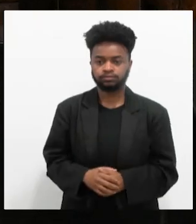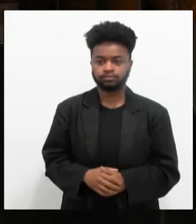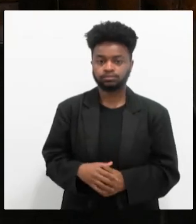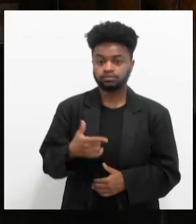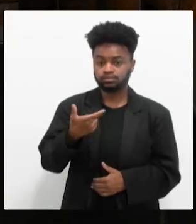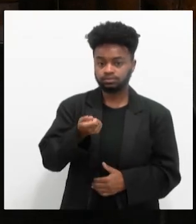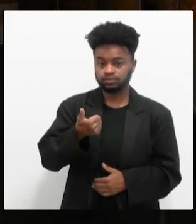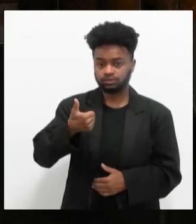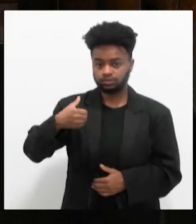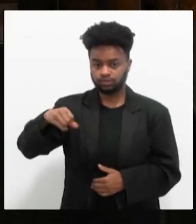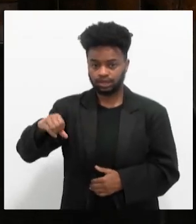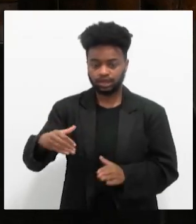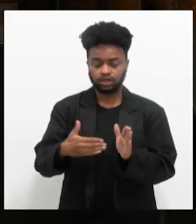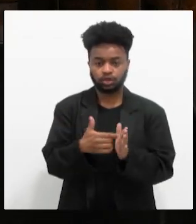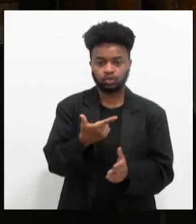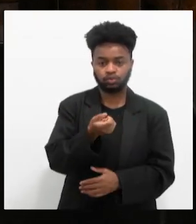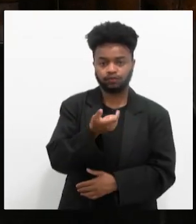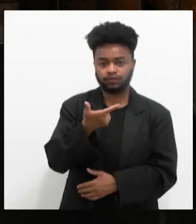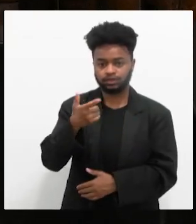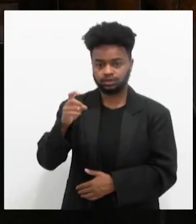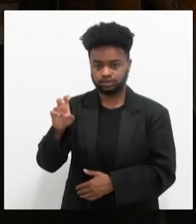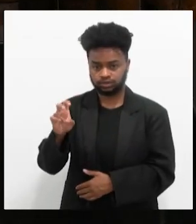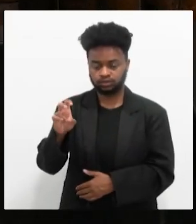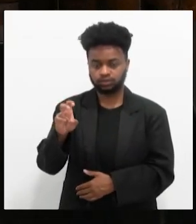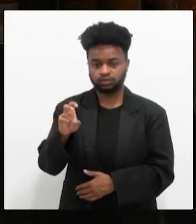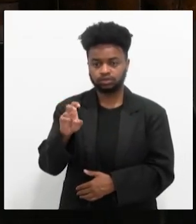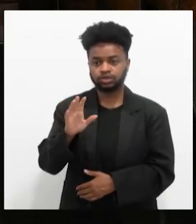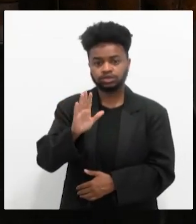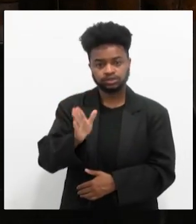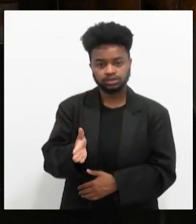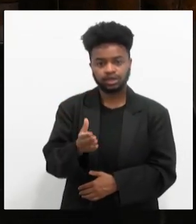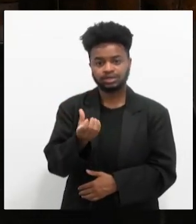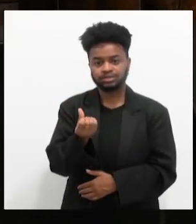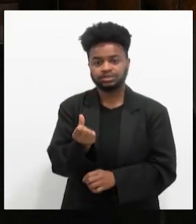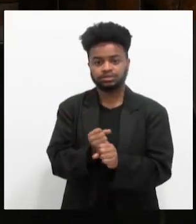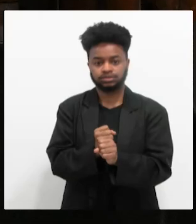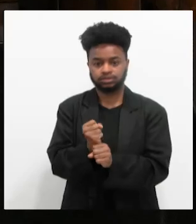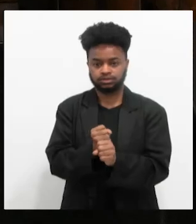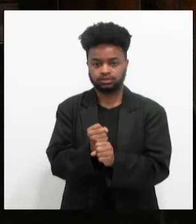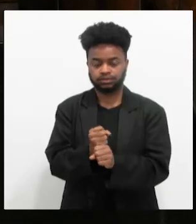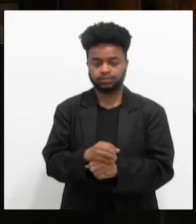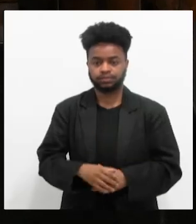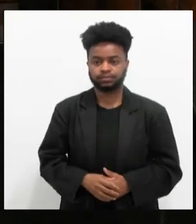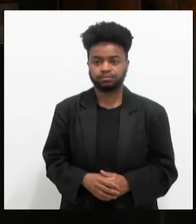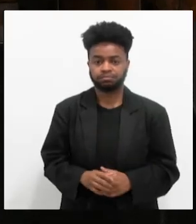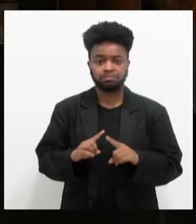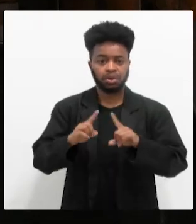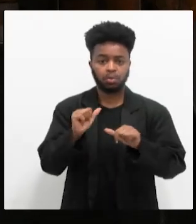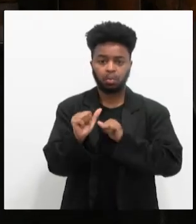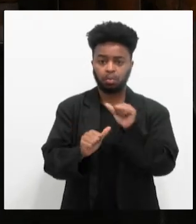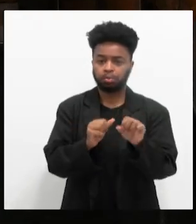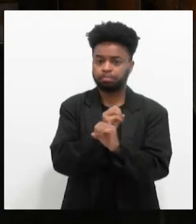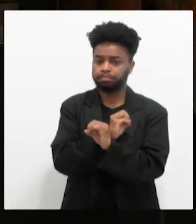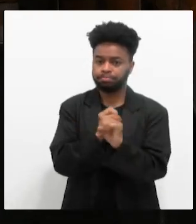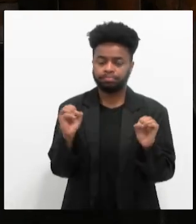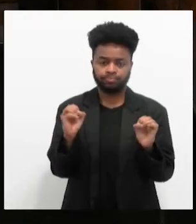2019 a 2025 já foram 6 anos e nada muda.